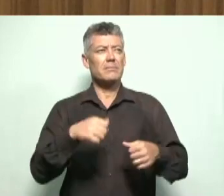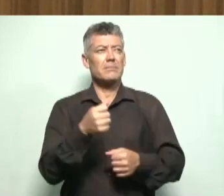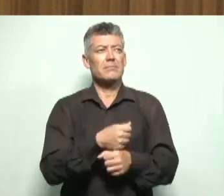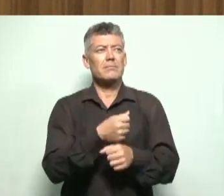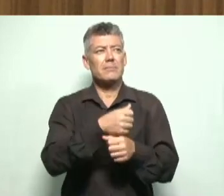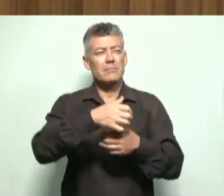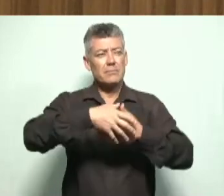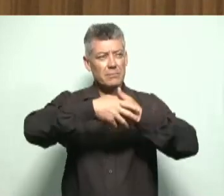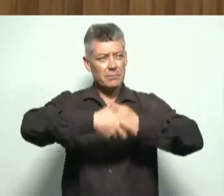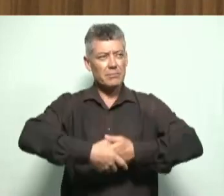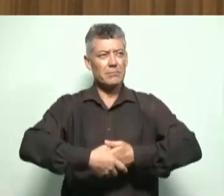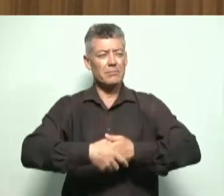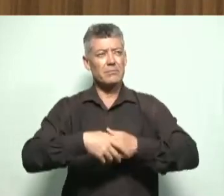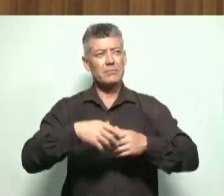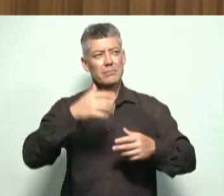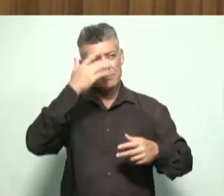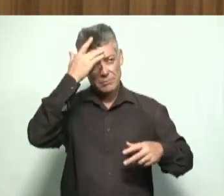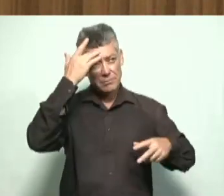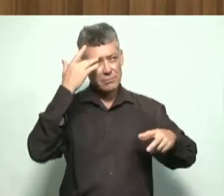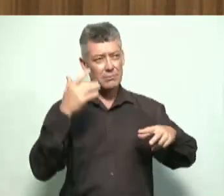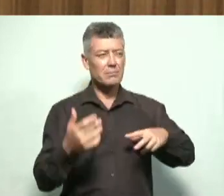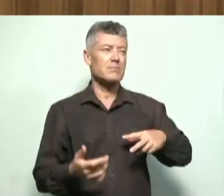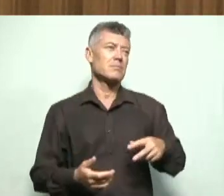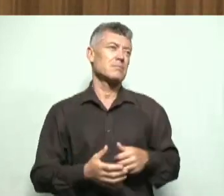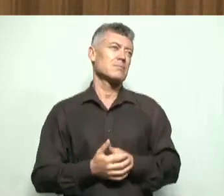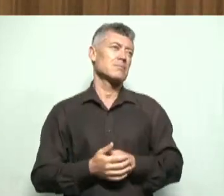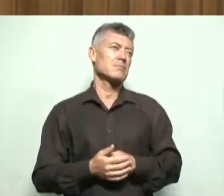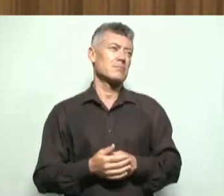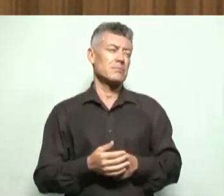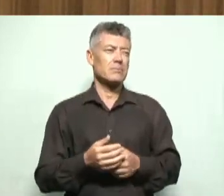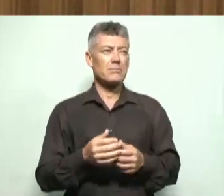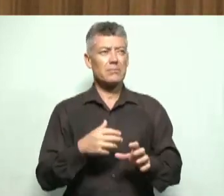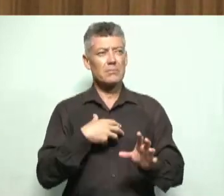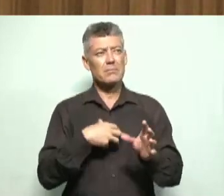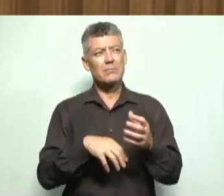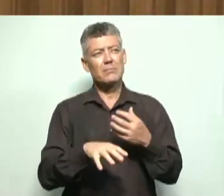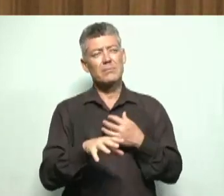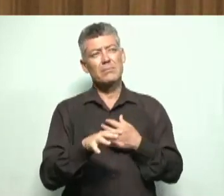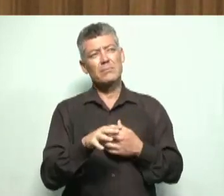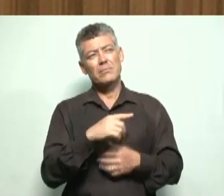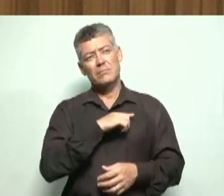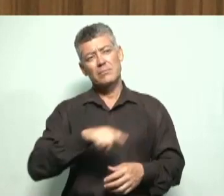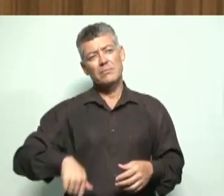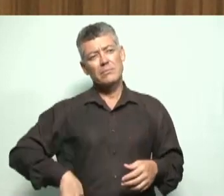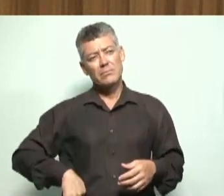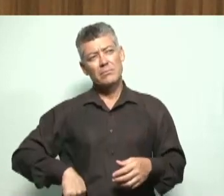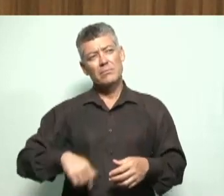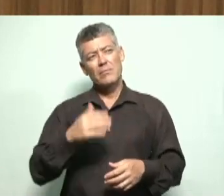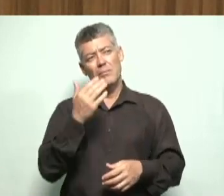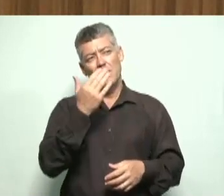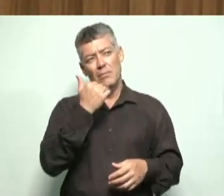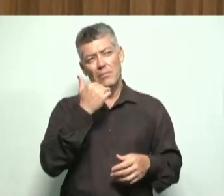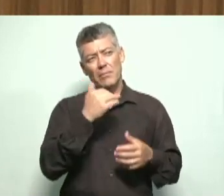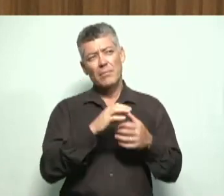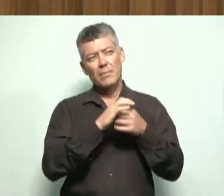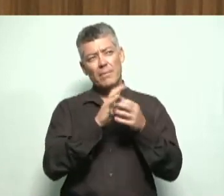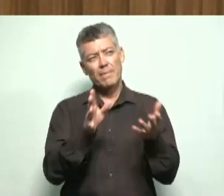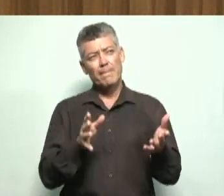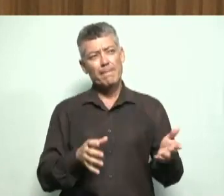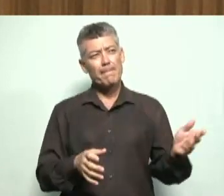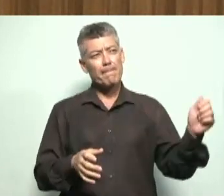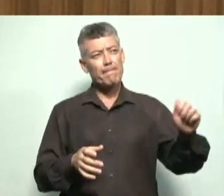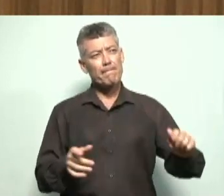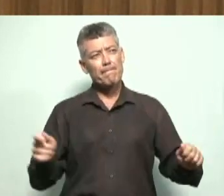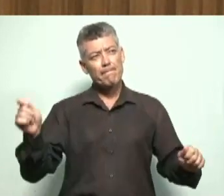parceria público-privada, tendo os restaurantes solidários, é possível que o governo também receba doações de instituições,